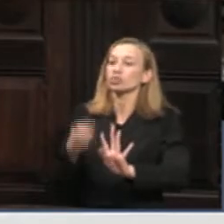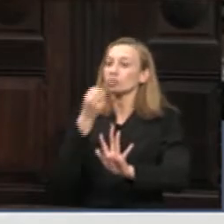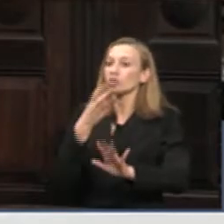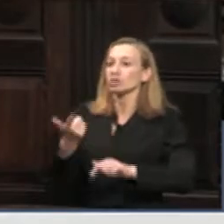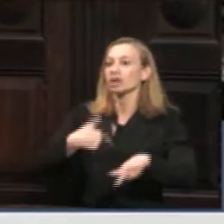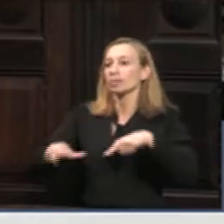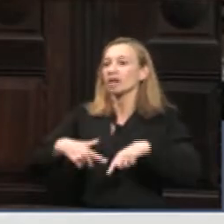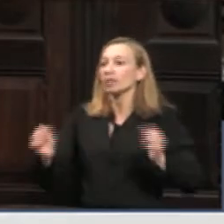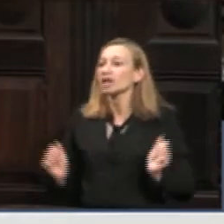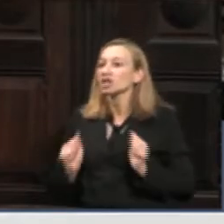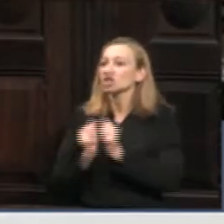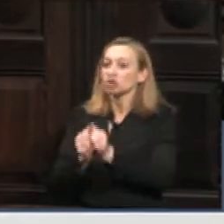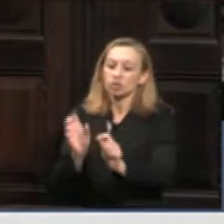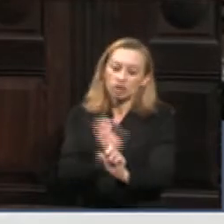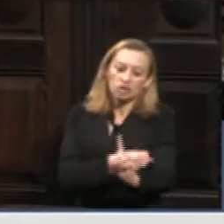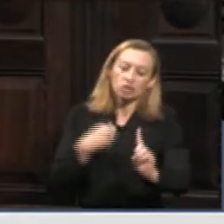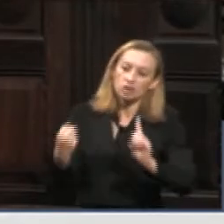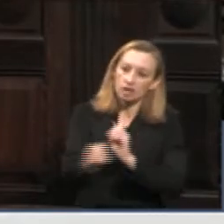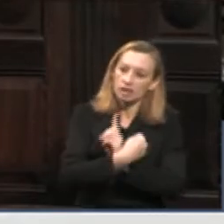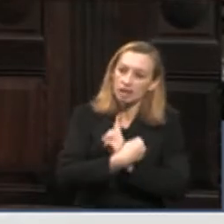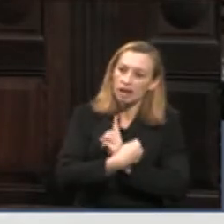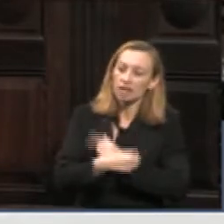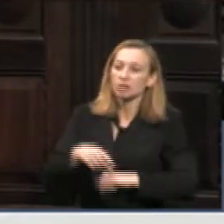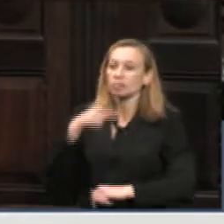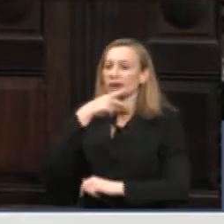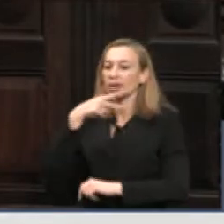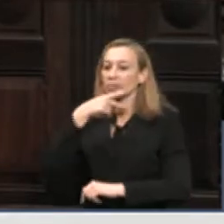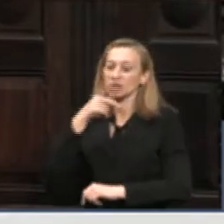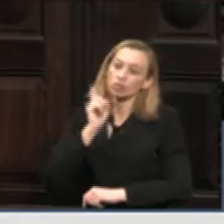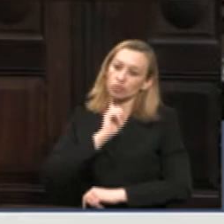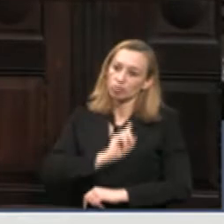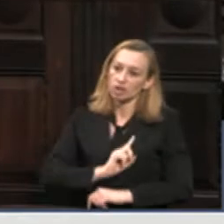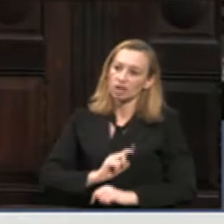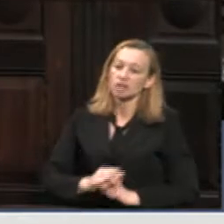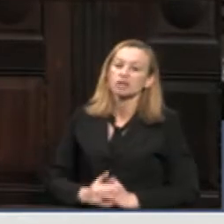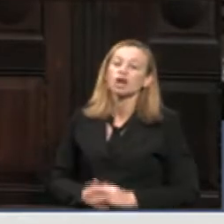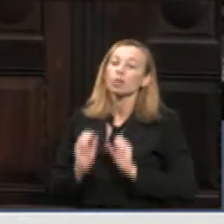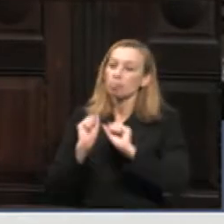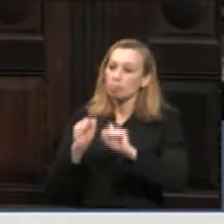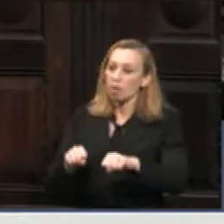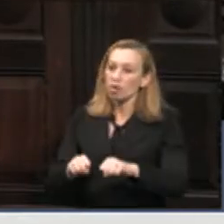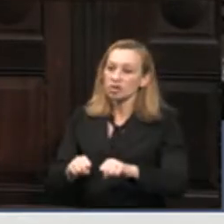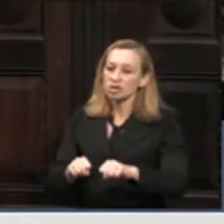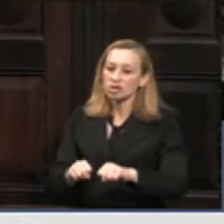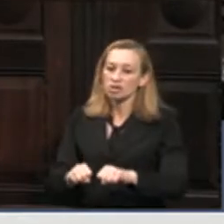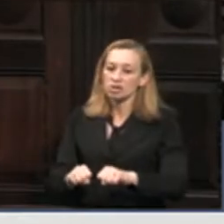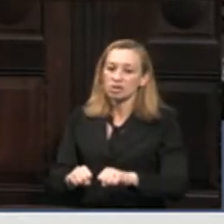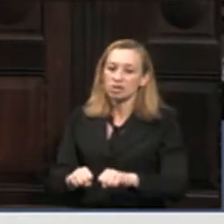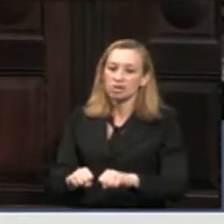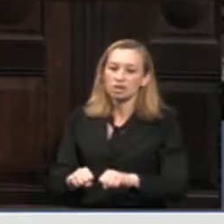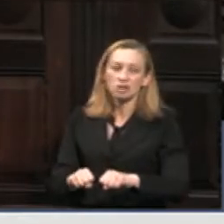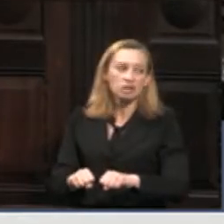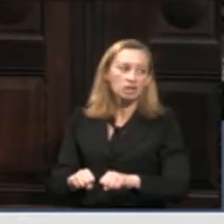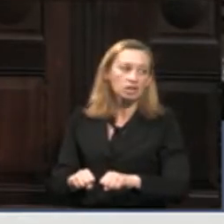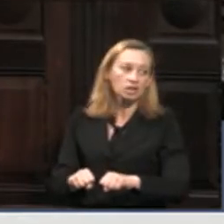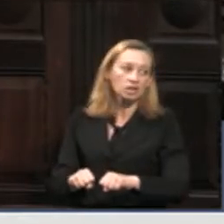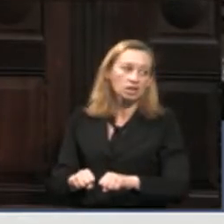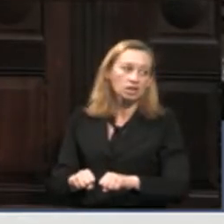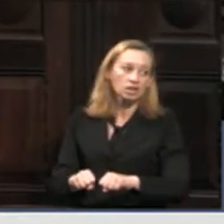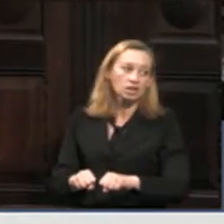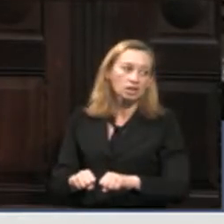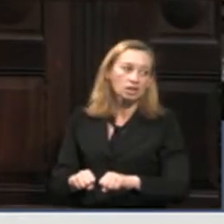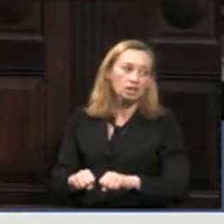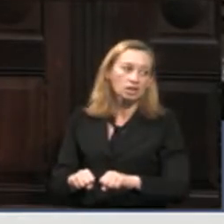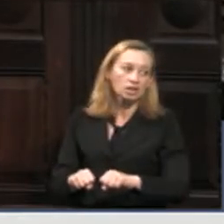sociedade e o parlamento fluminense, possa tirar o nosso Estado